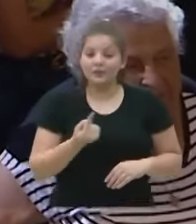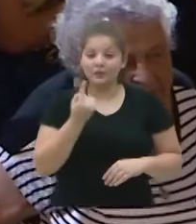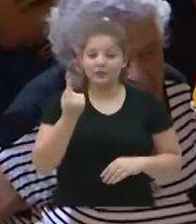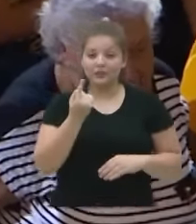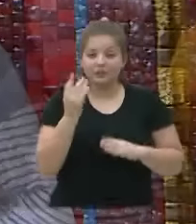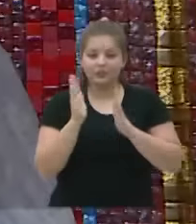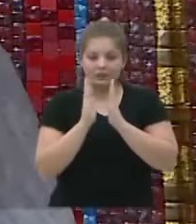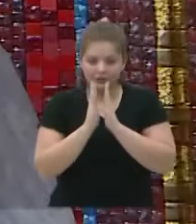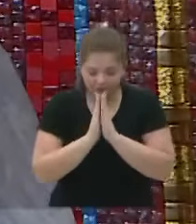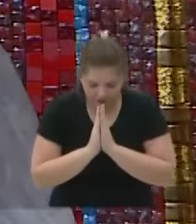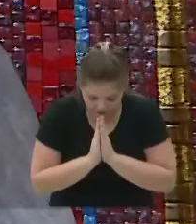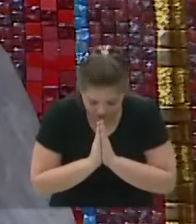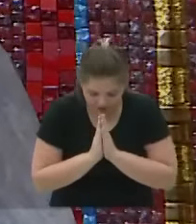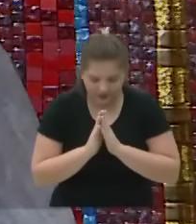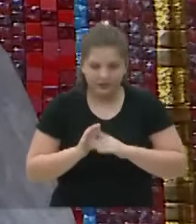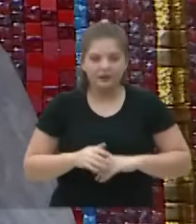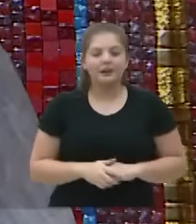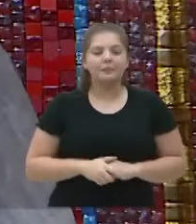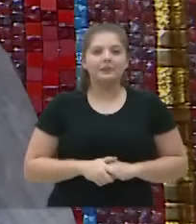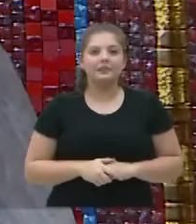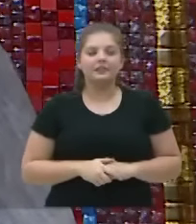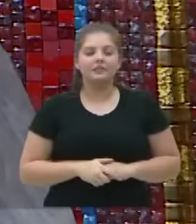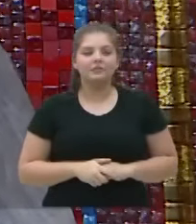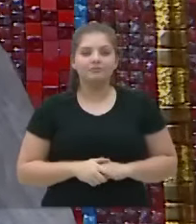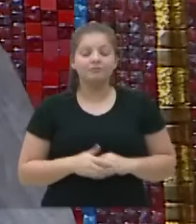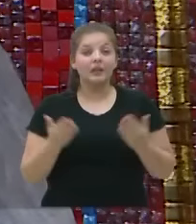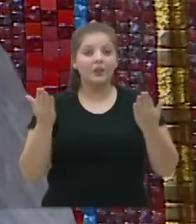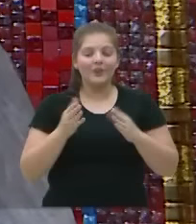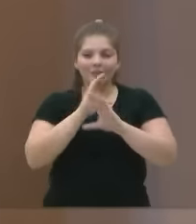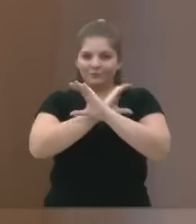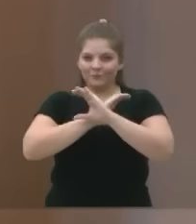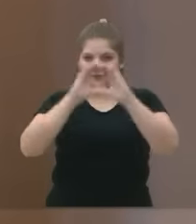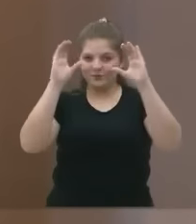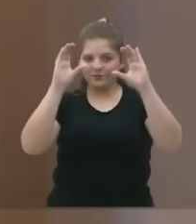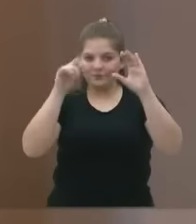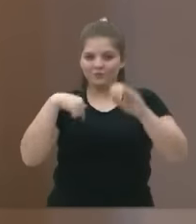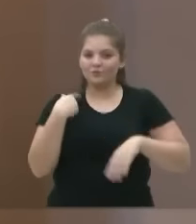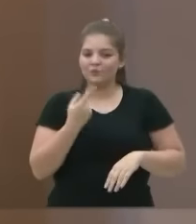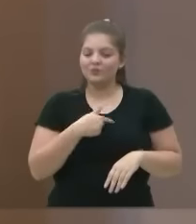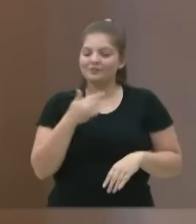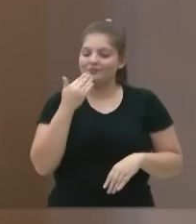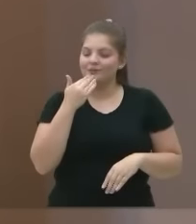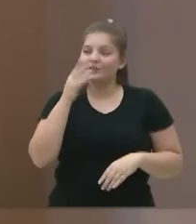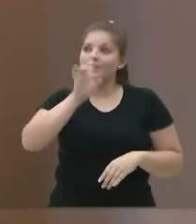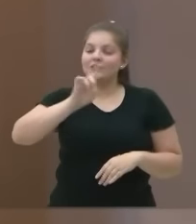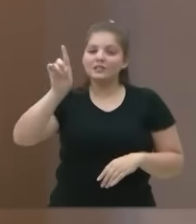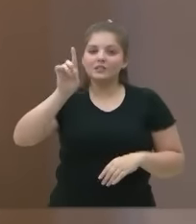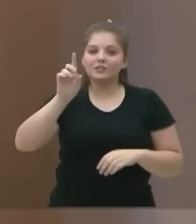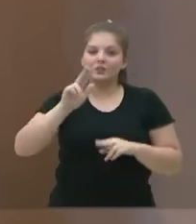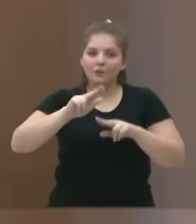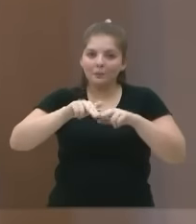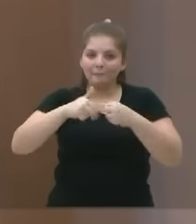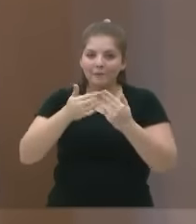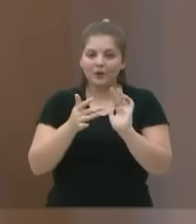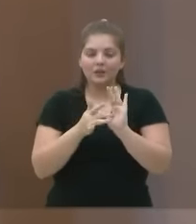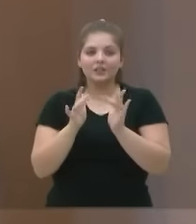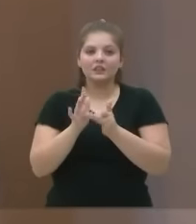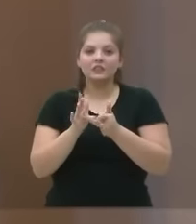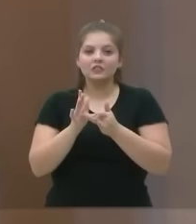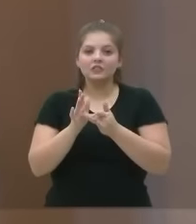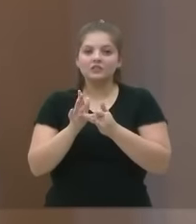carne, na vida eterna. Amém. Elevemos com confiança as nossas preces a Deus. Por Cristo elevado ao